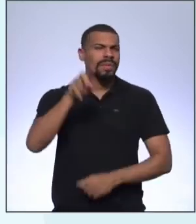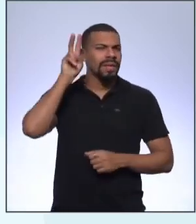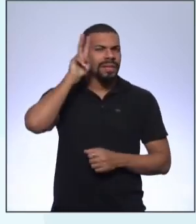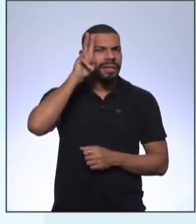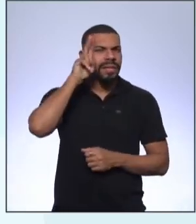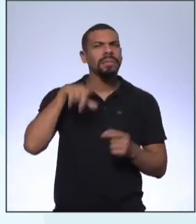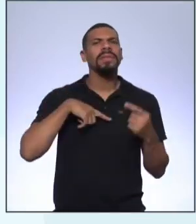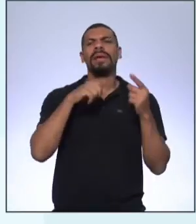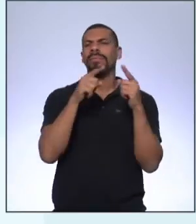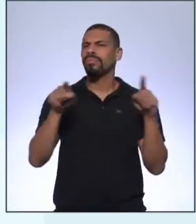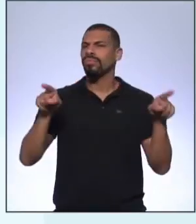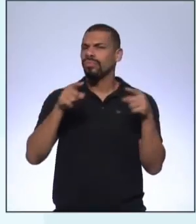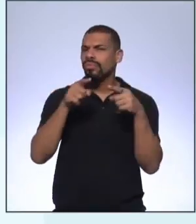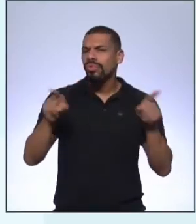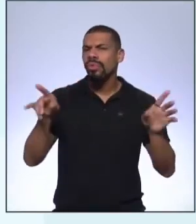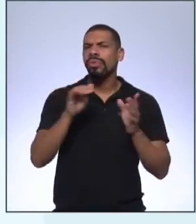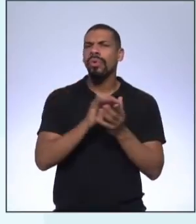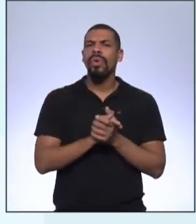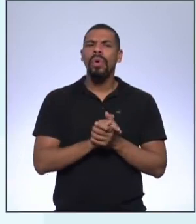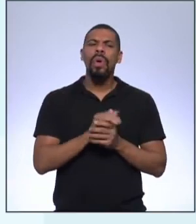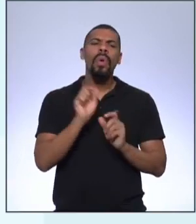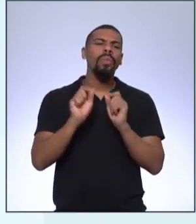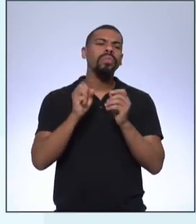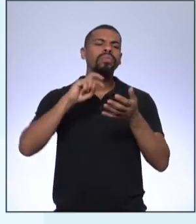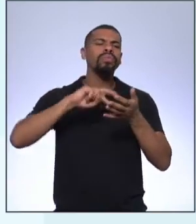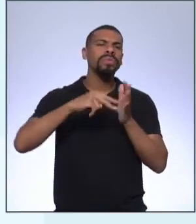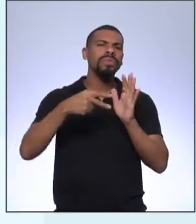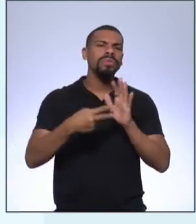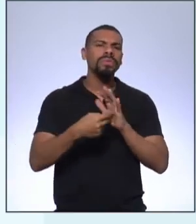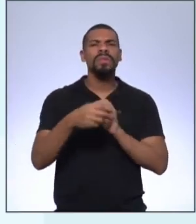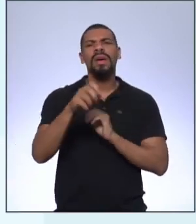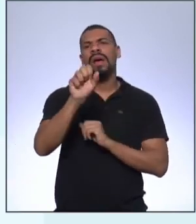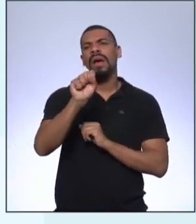música também que vocês podem lembrar, por exemplo, strong, quer dizer isso, forte.